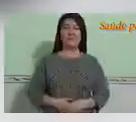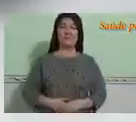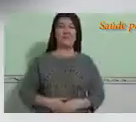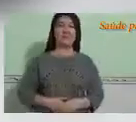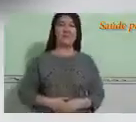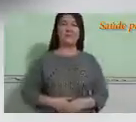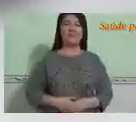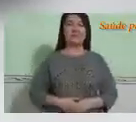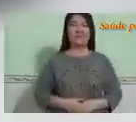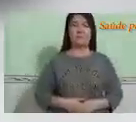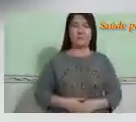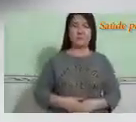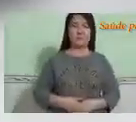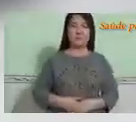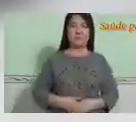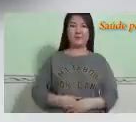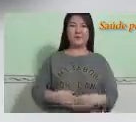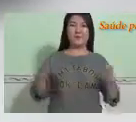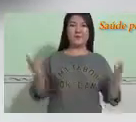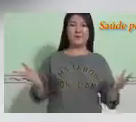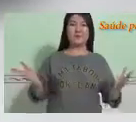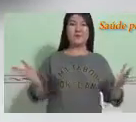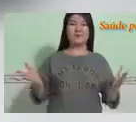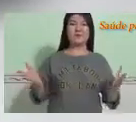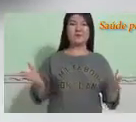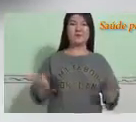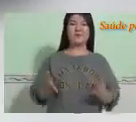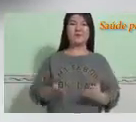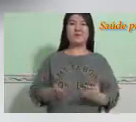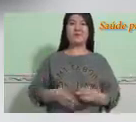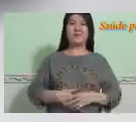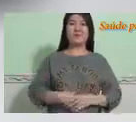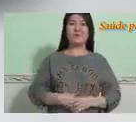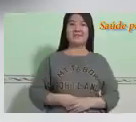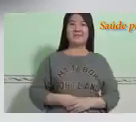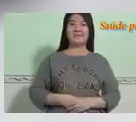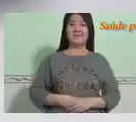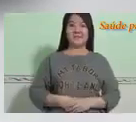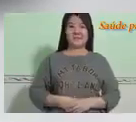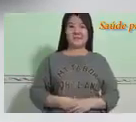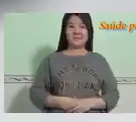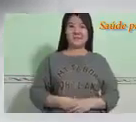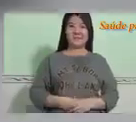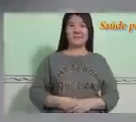acerola, abacaxi, morango, laranja, tangerina.